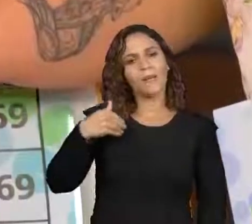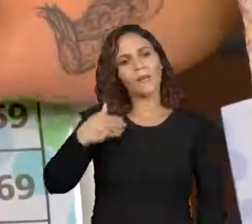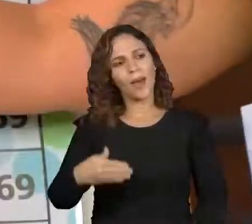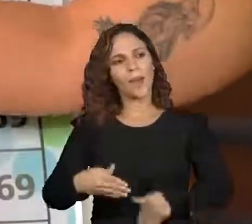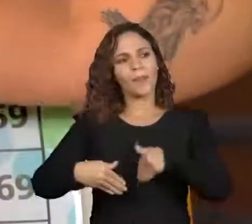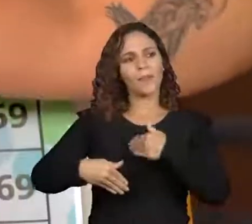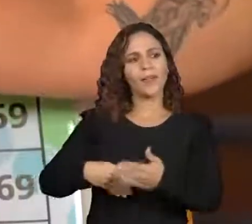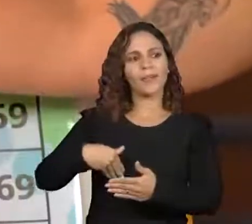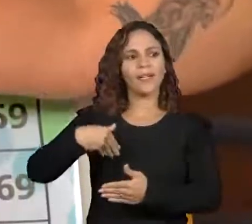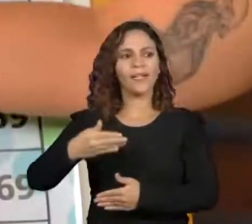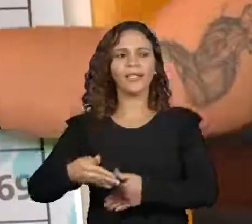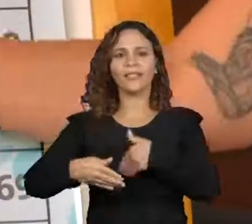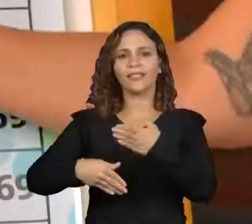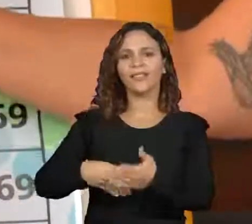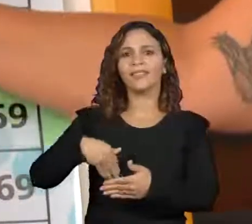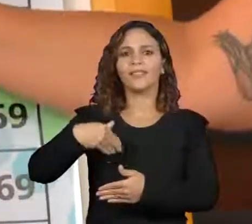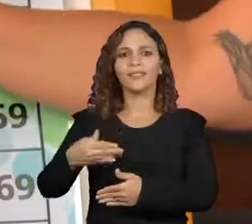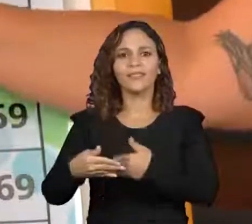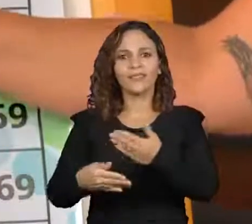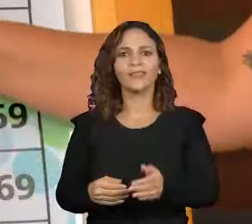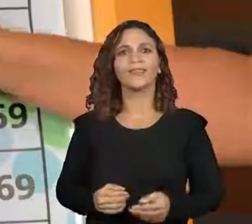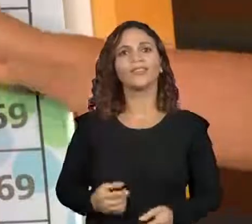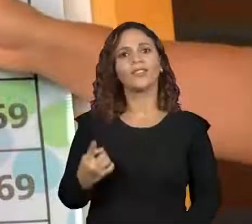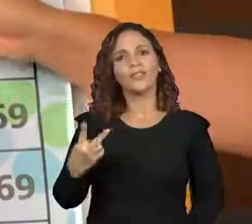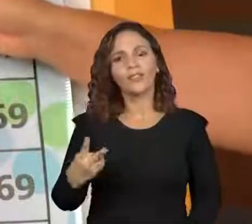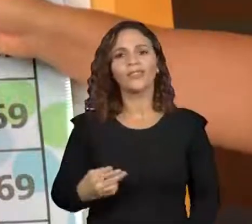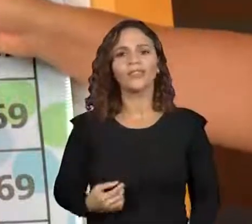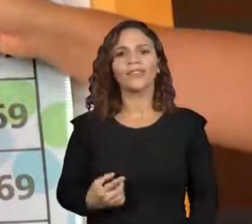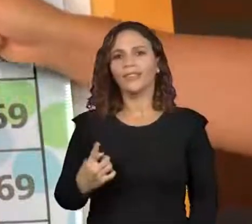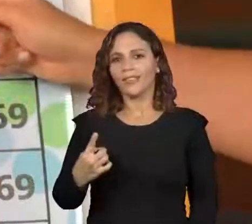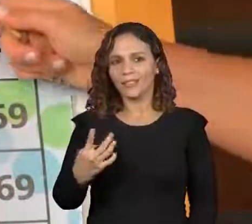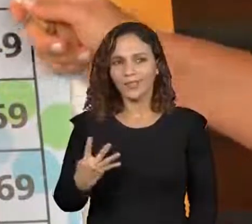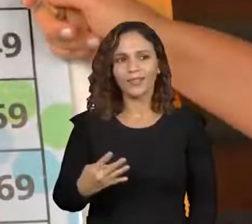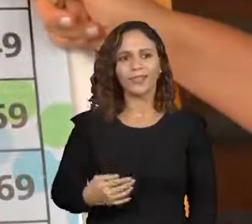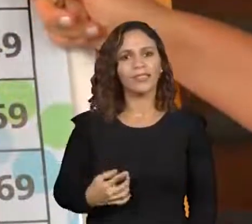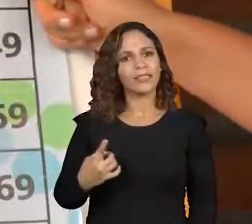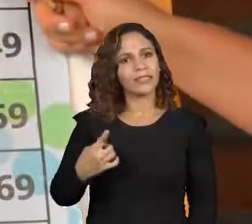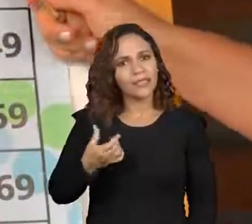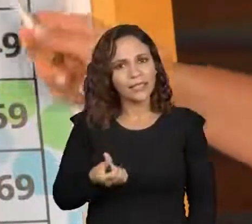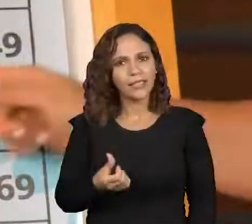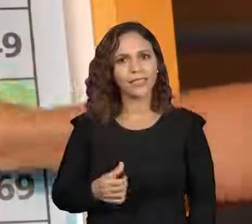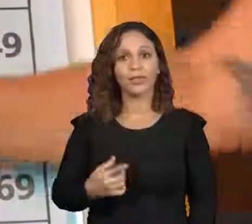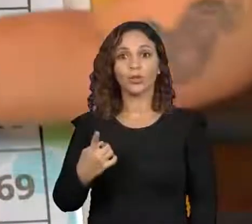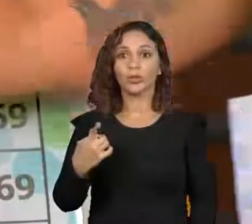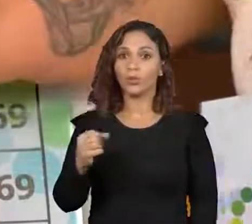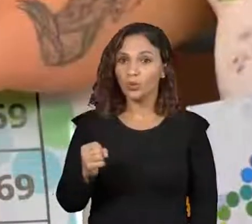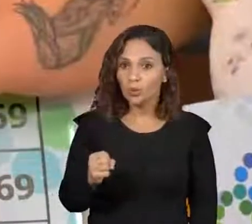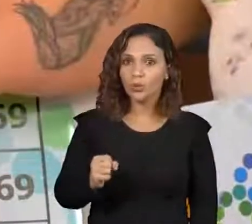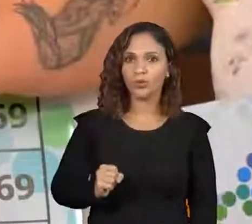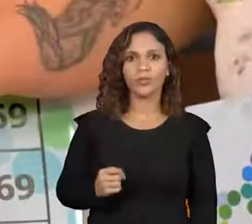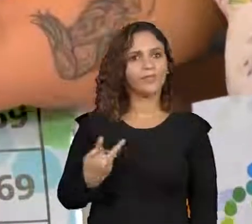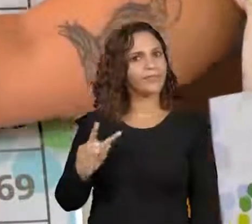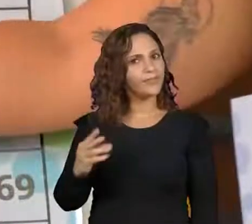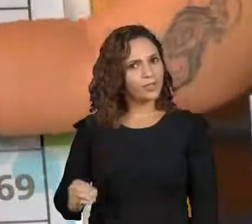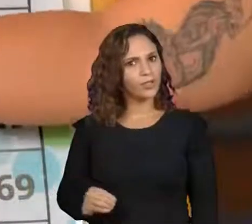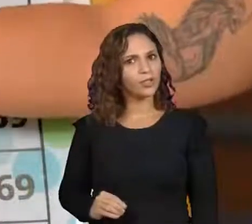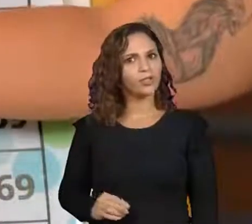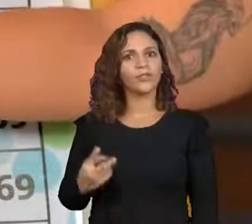2. 12, 14, 16, 18,